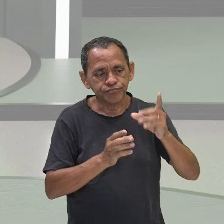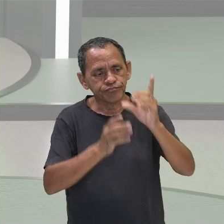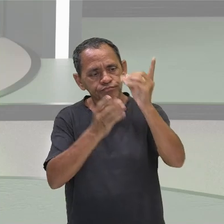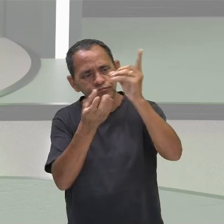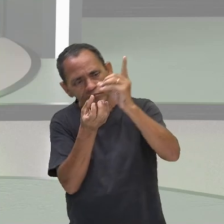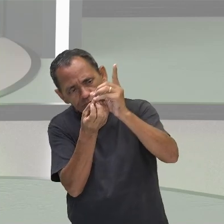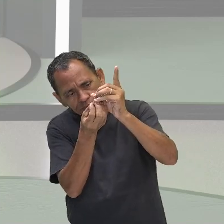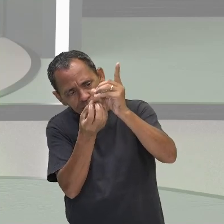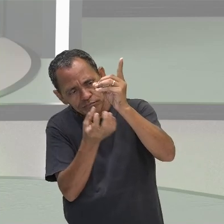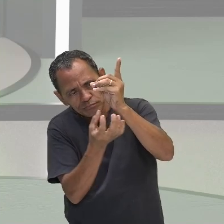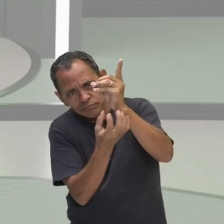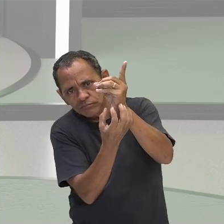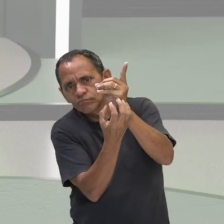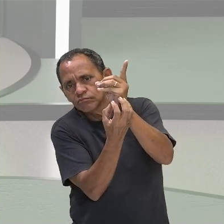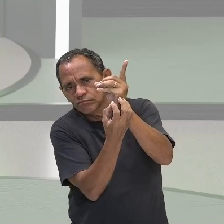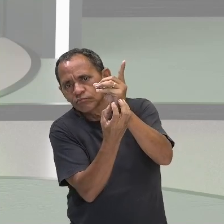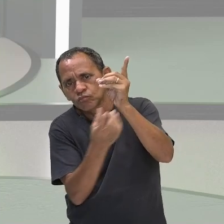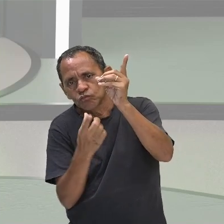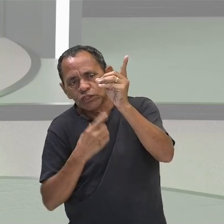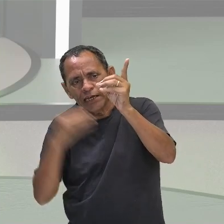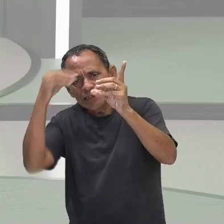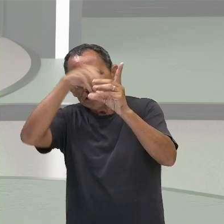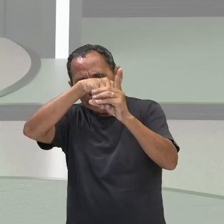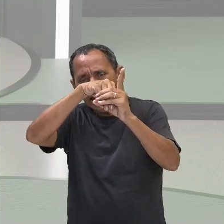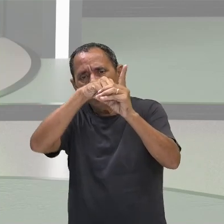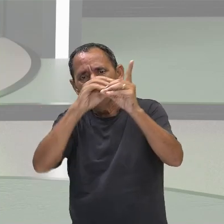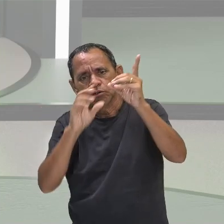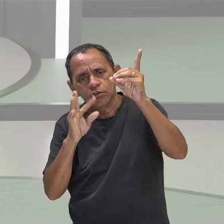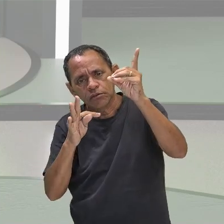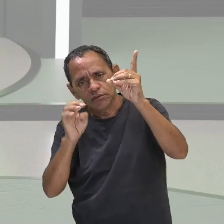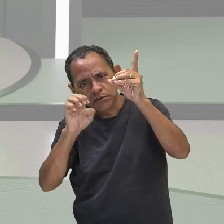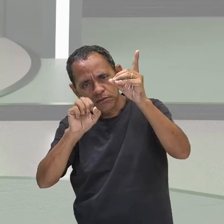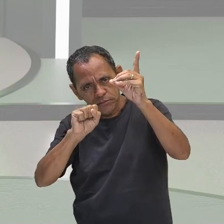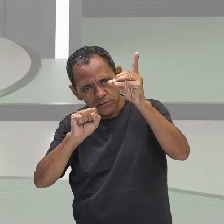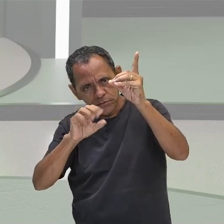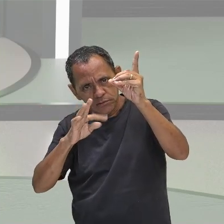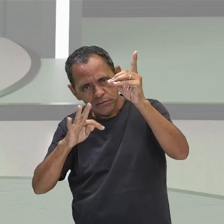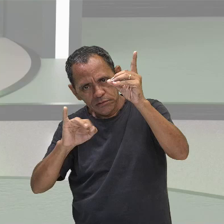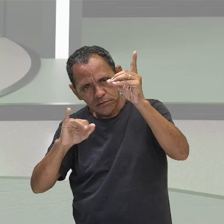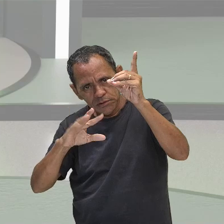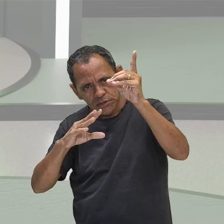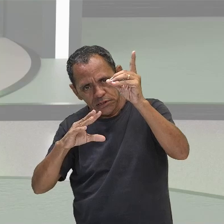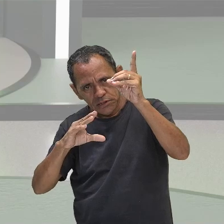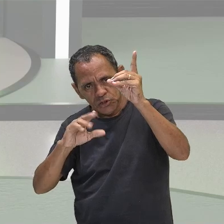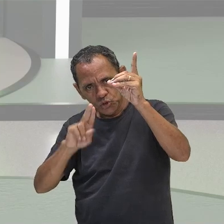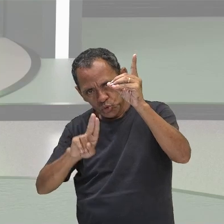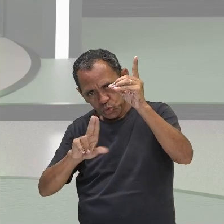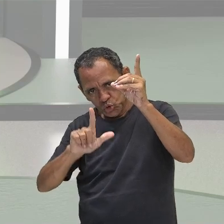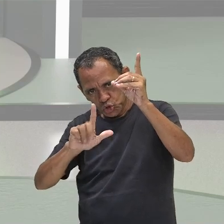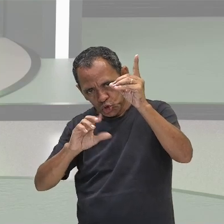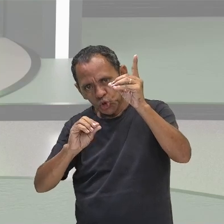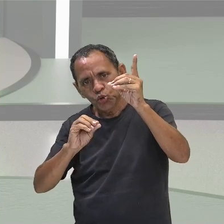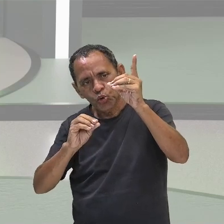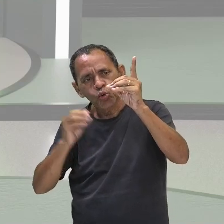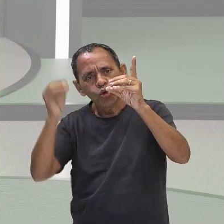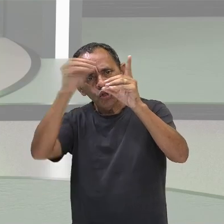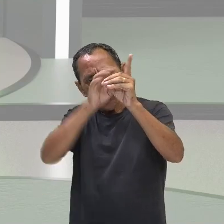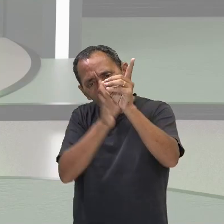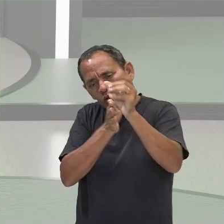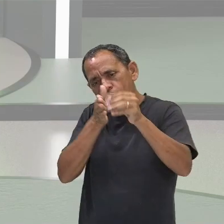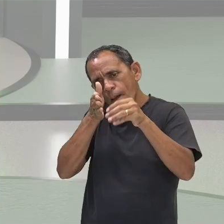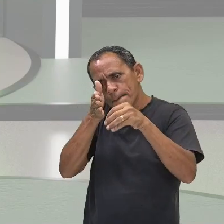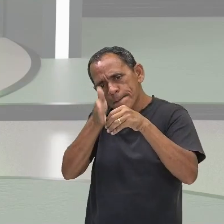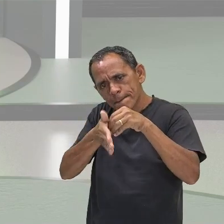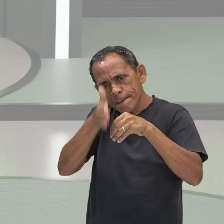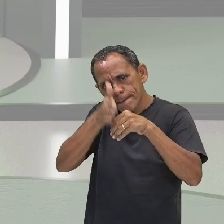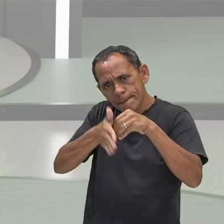só, no testículo, um corte transversal desse testículo, nós podemos ver aí, ó, já detalhando mais